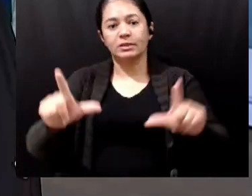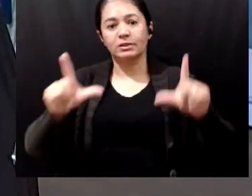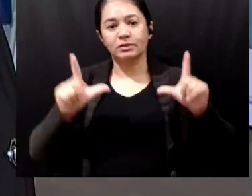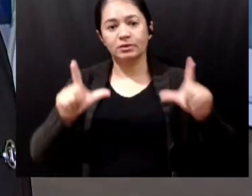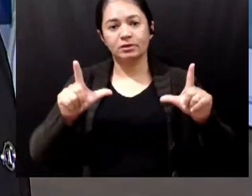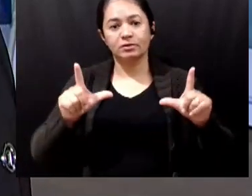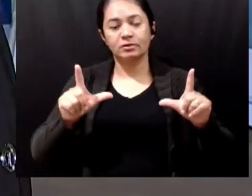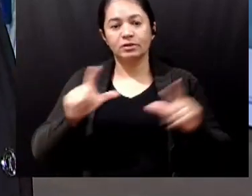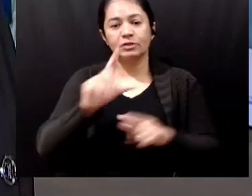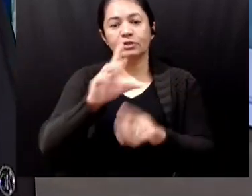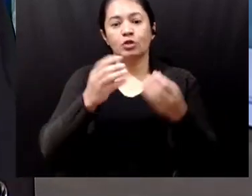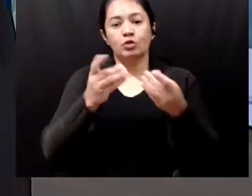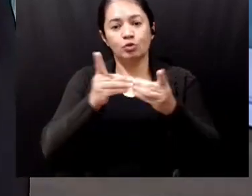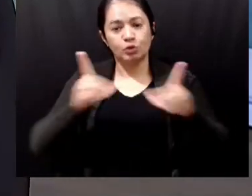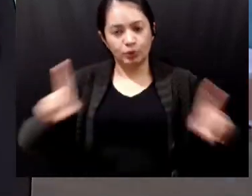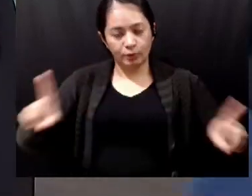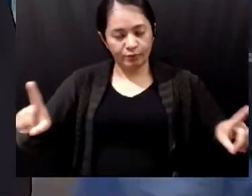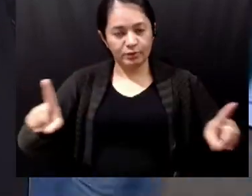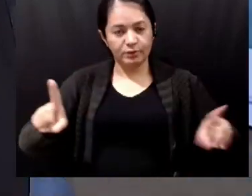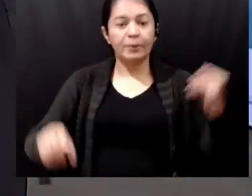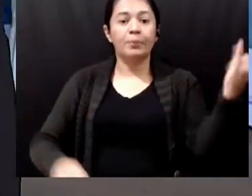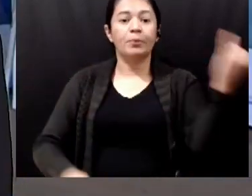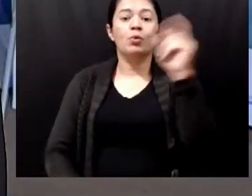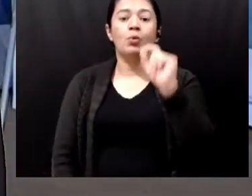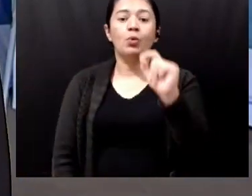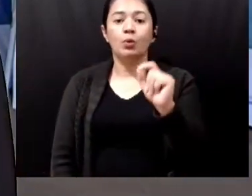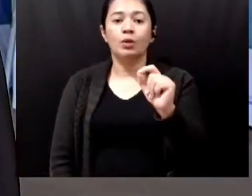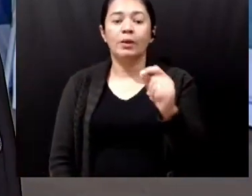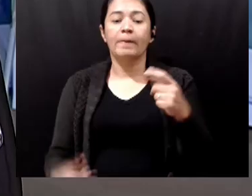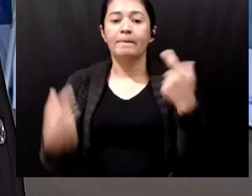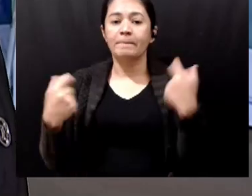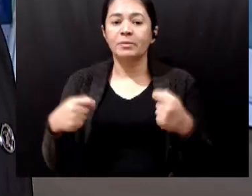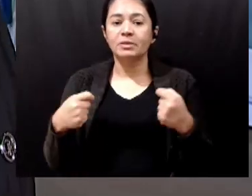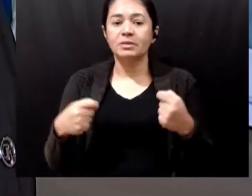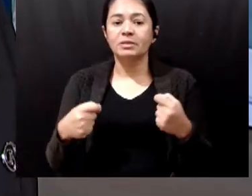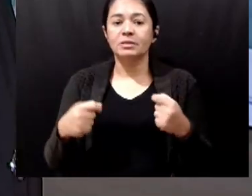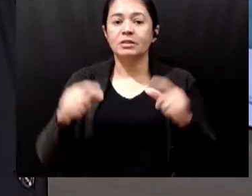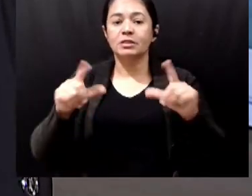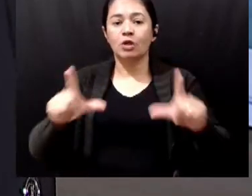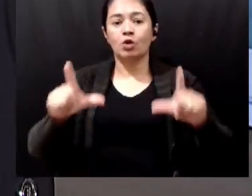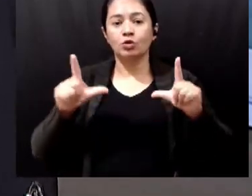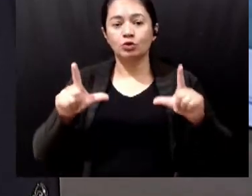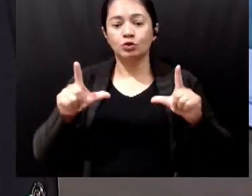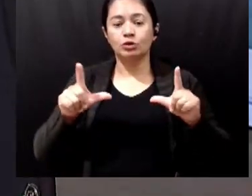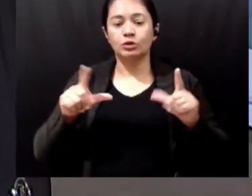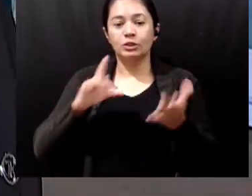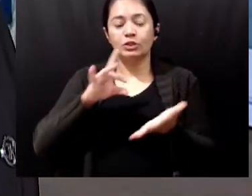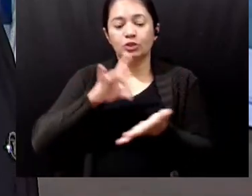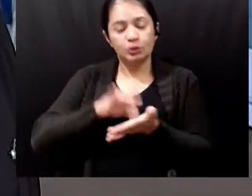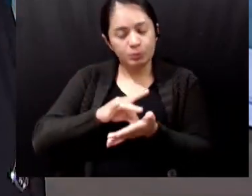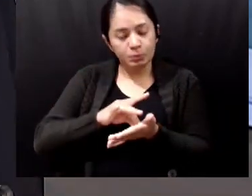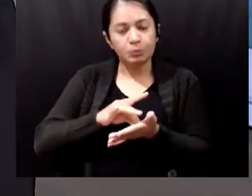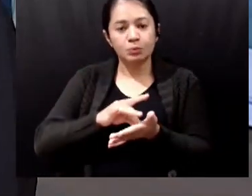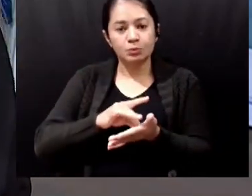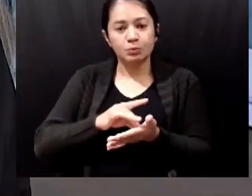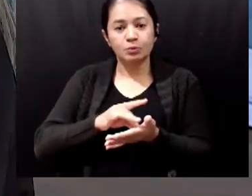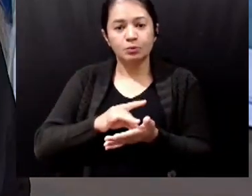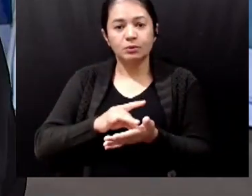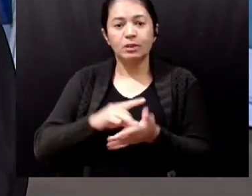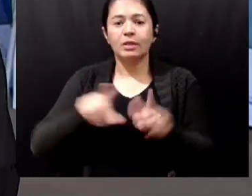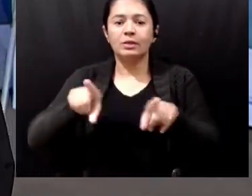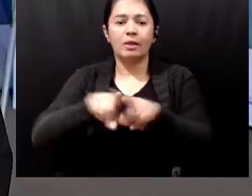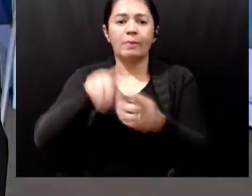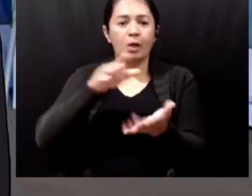divorciado. Importante, é preciso que venha com esse documento original e xerox também. Se não tiver o xerox, o